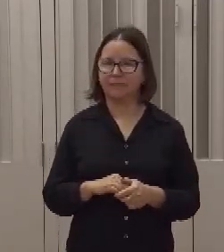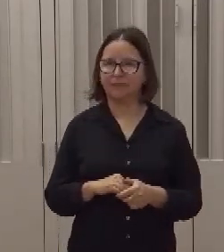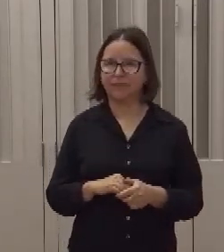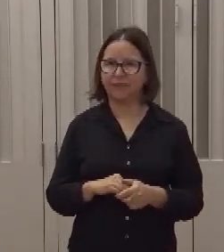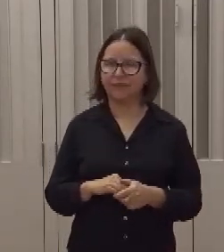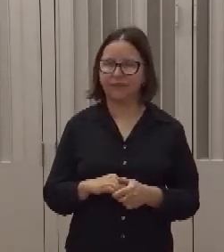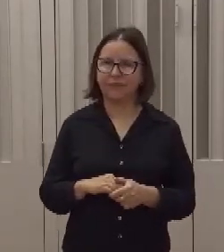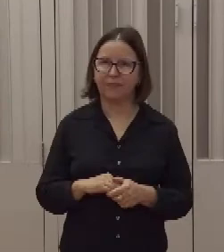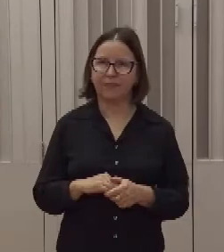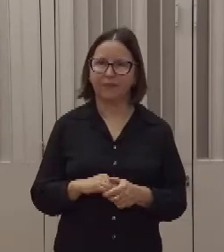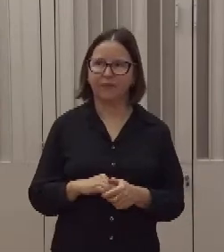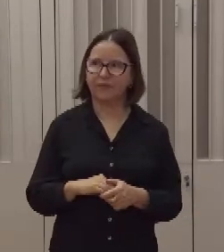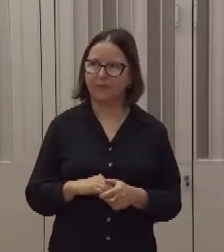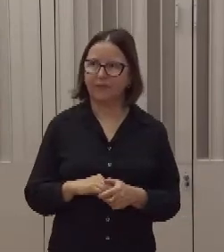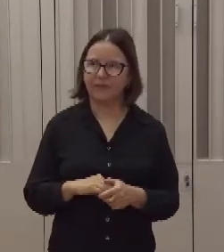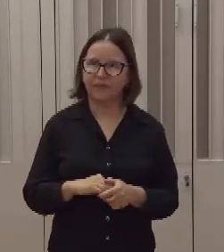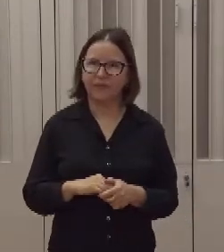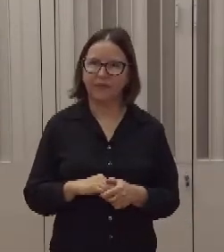Cerinto pregava.